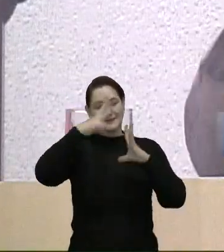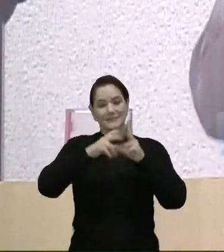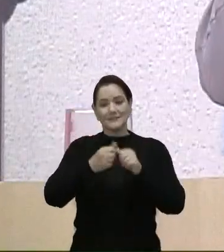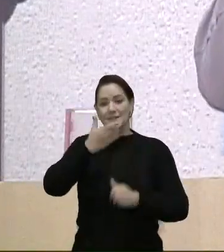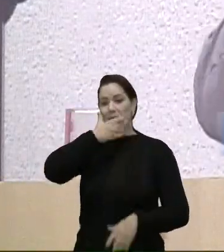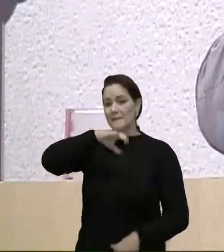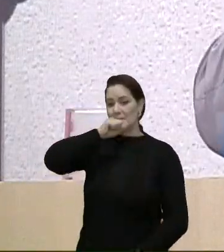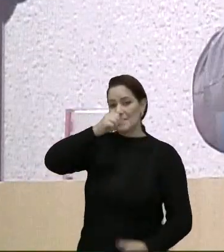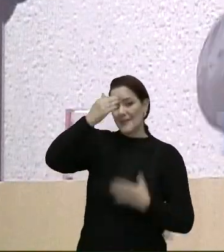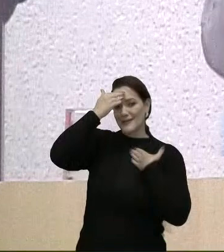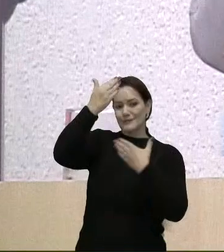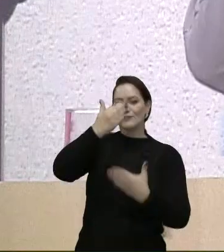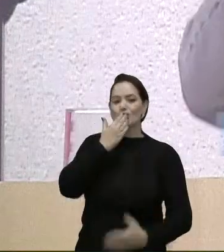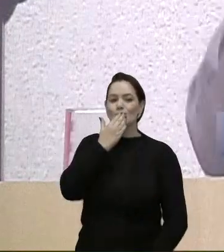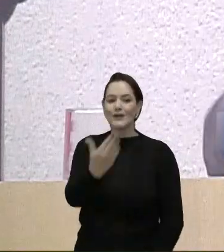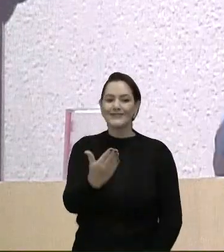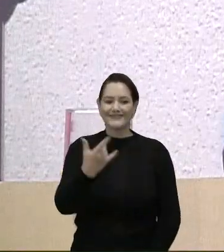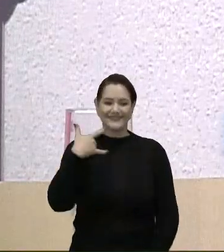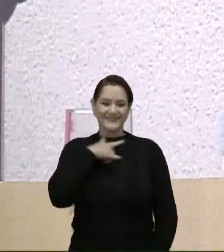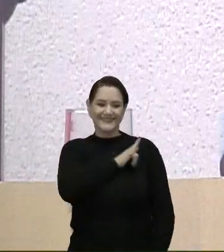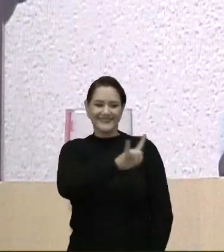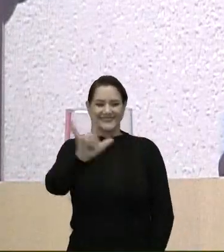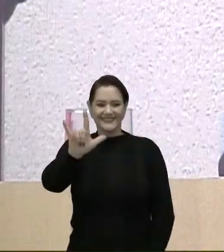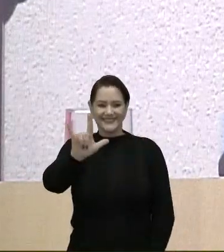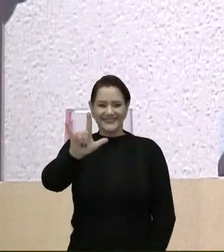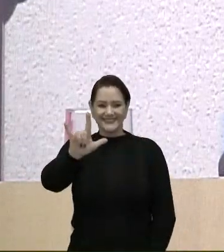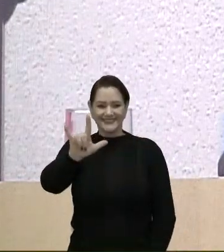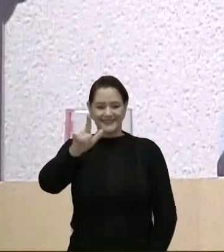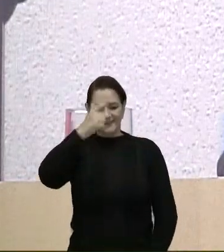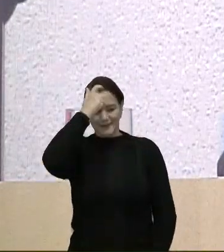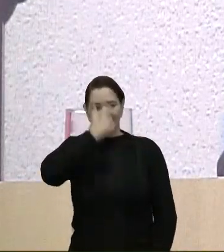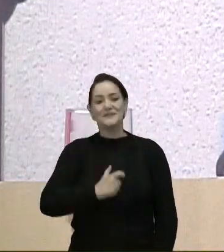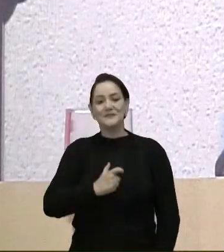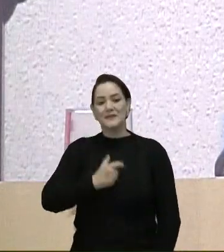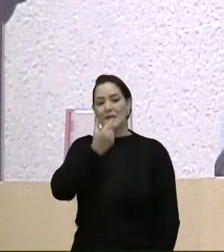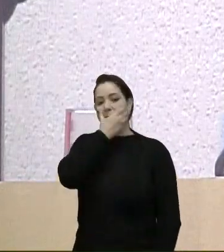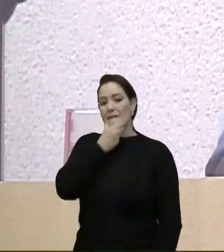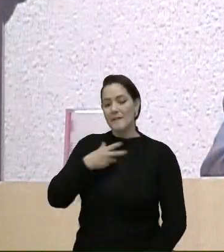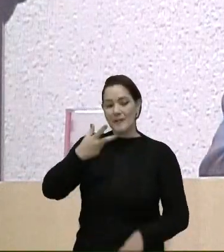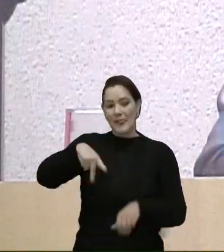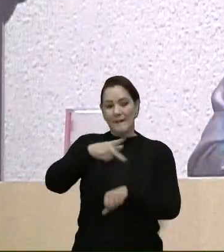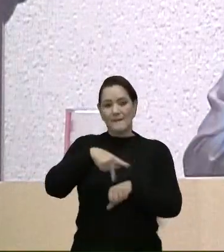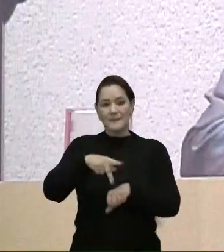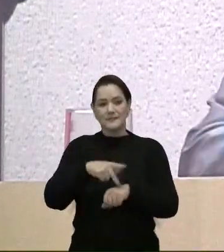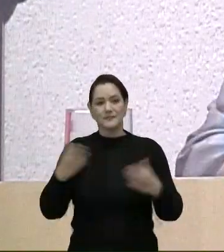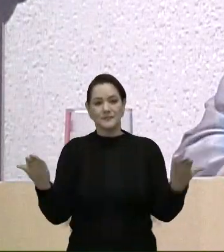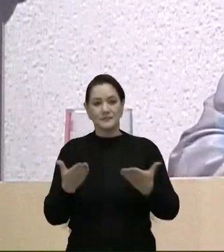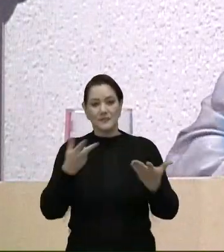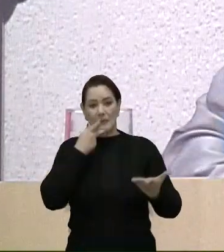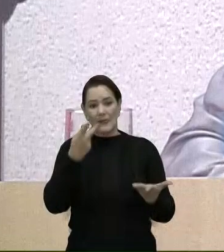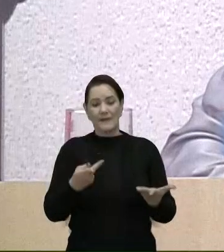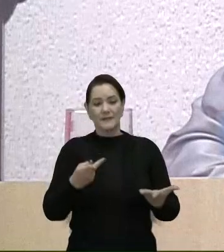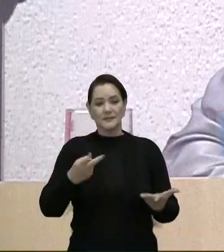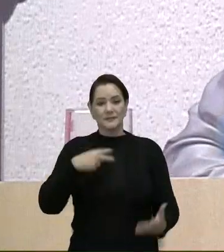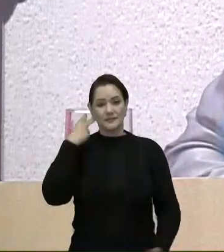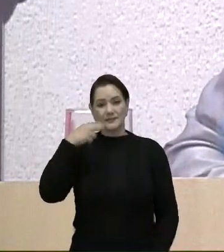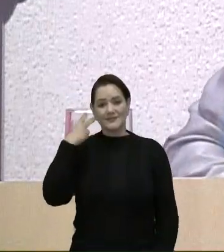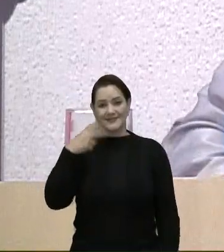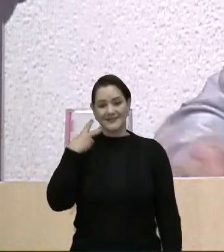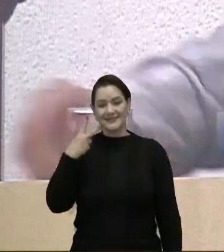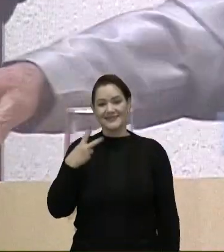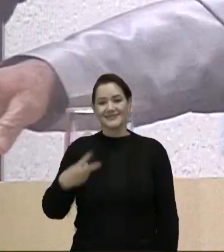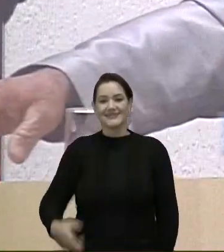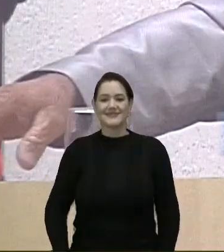pais aí. Pai, te amo, obrigado por me formar como homem, né, nesse país. E quero deixar aqui, o vereador, se quiser falar alguma coisa,